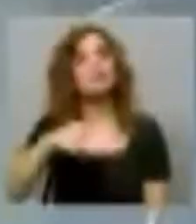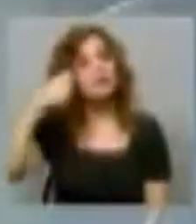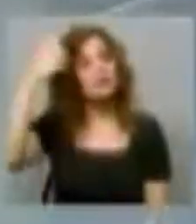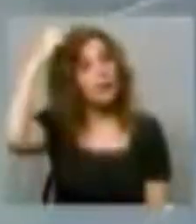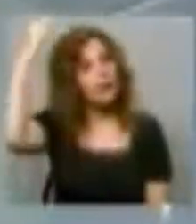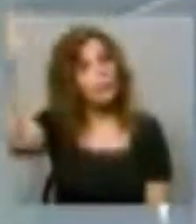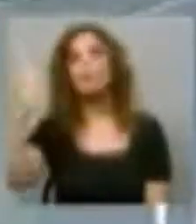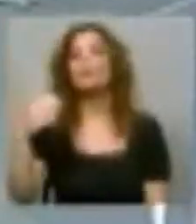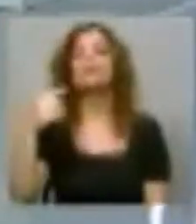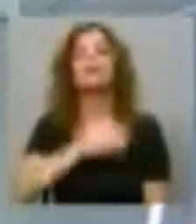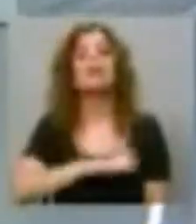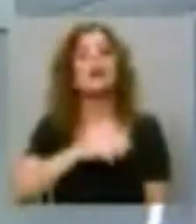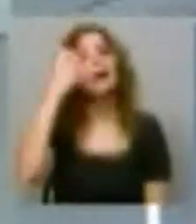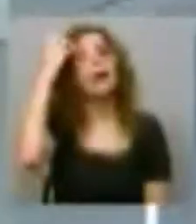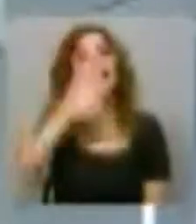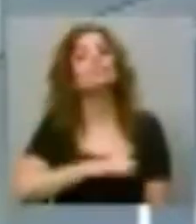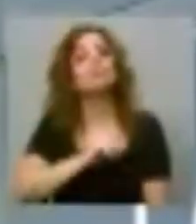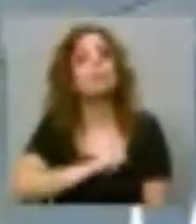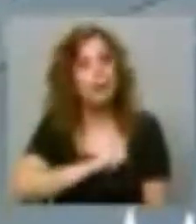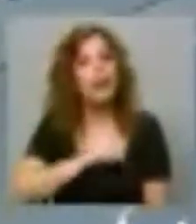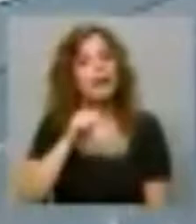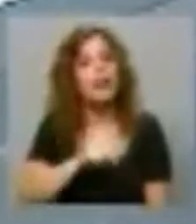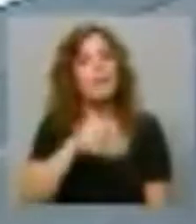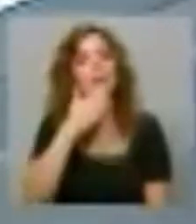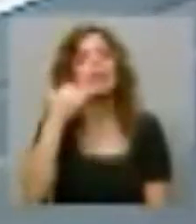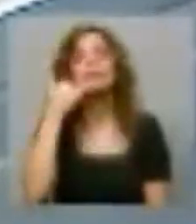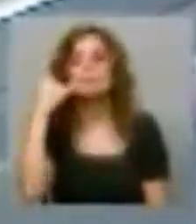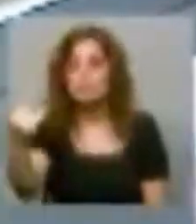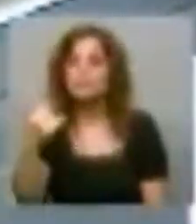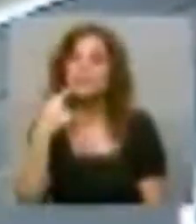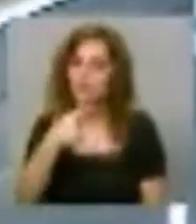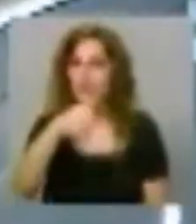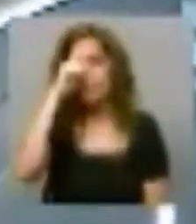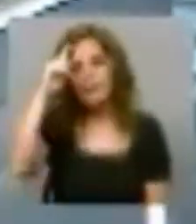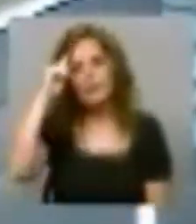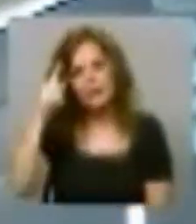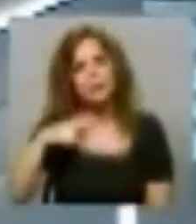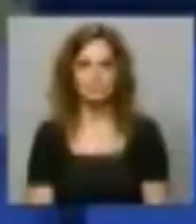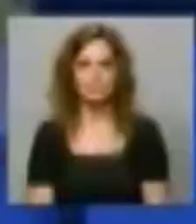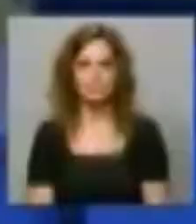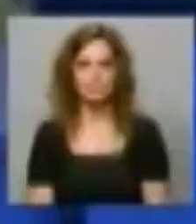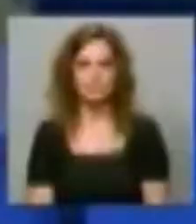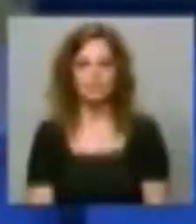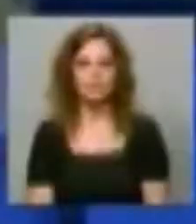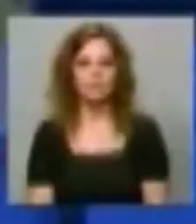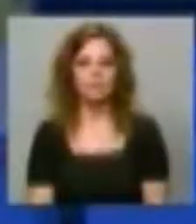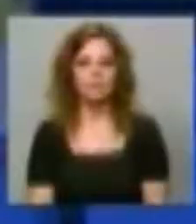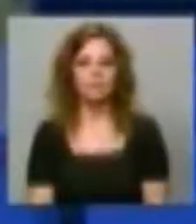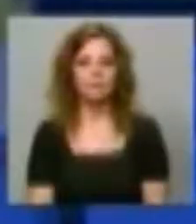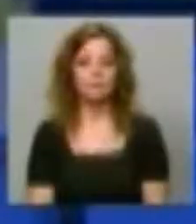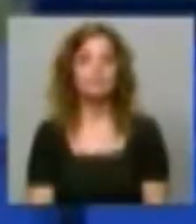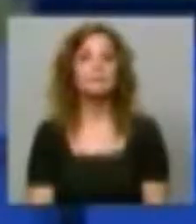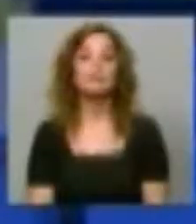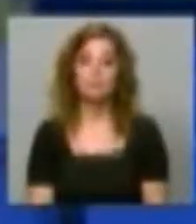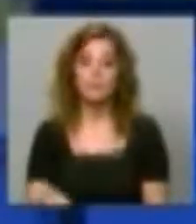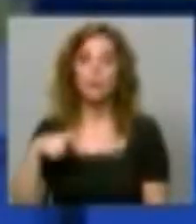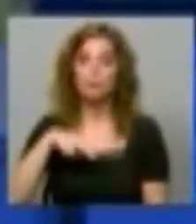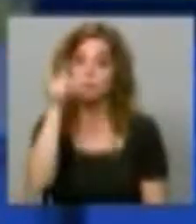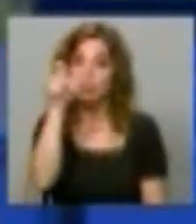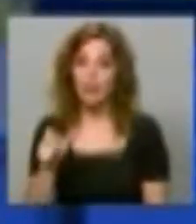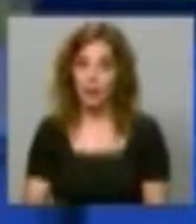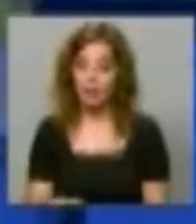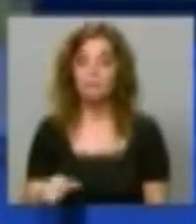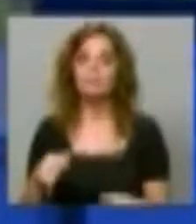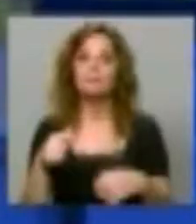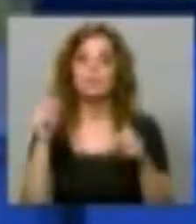espanha esta manhã reafirmou que portugal está ao lado madrid e que não conhecem independente está em alerta laranja até às oito da